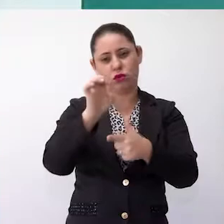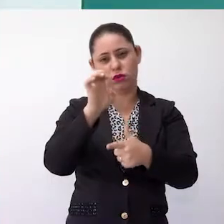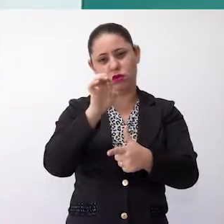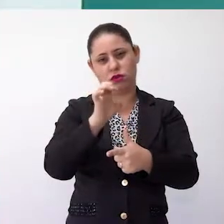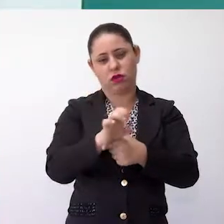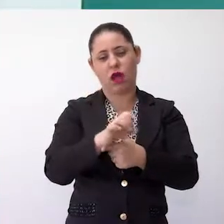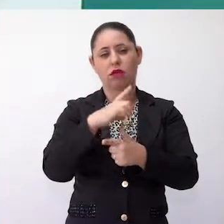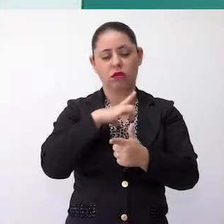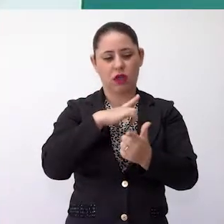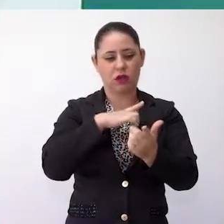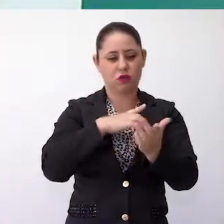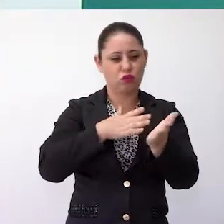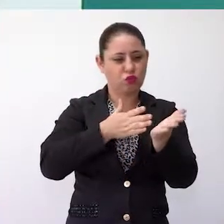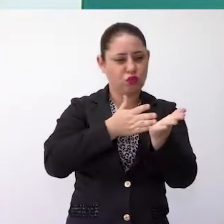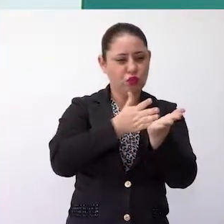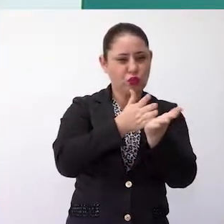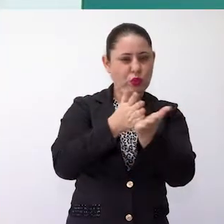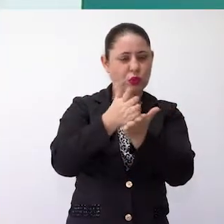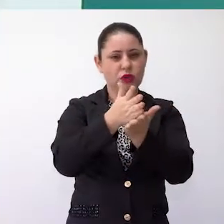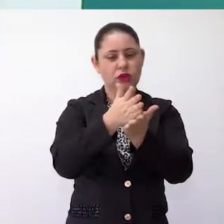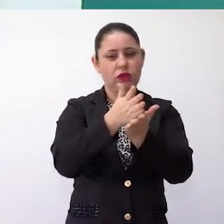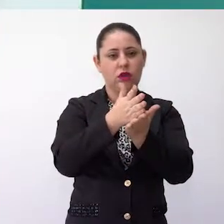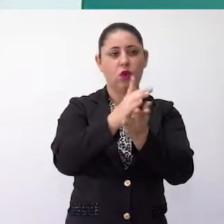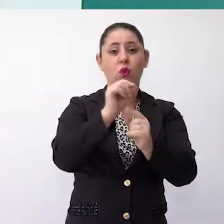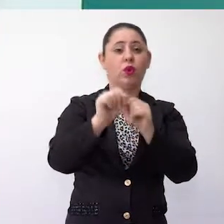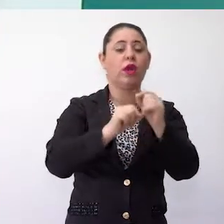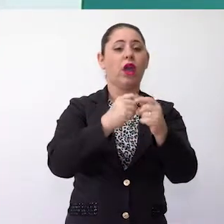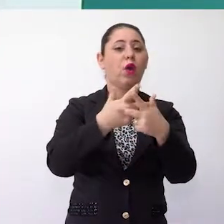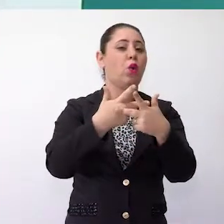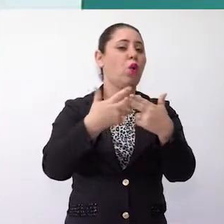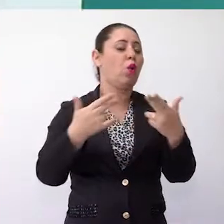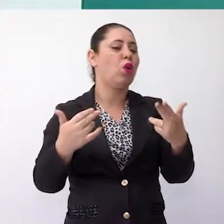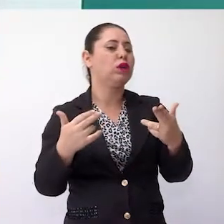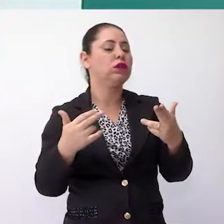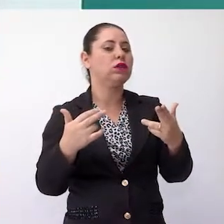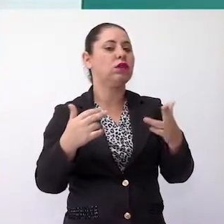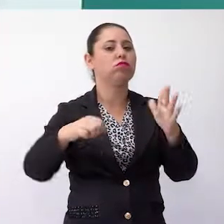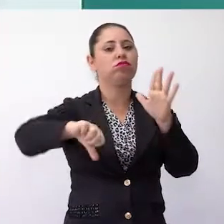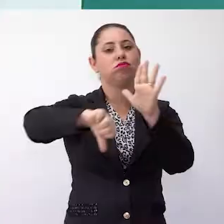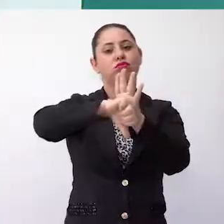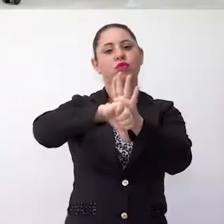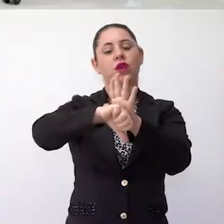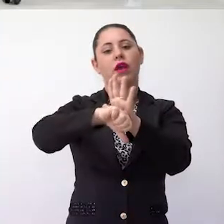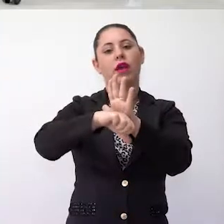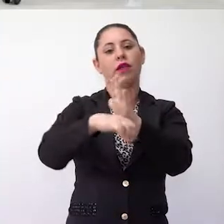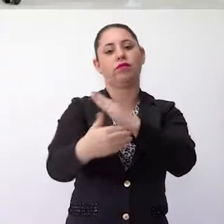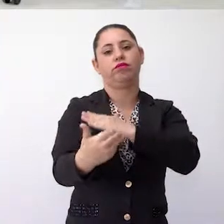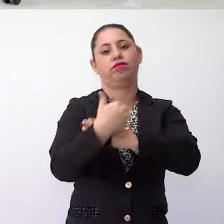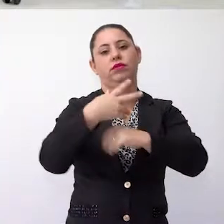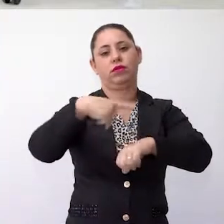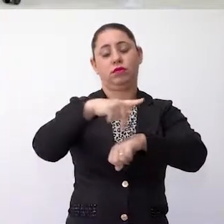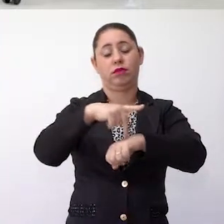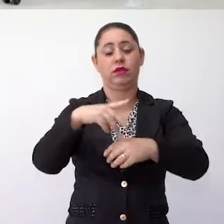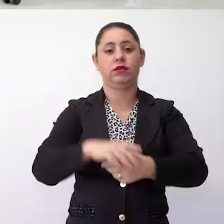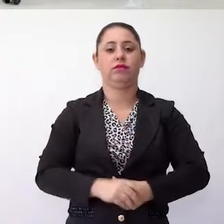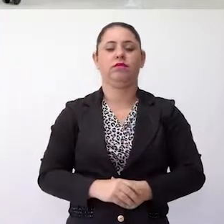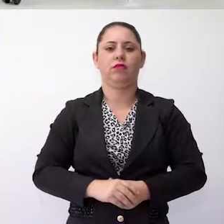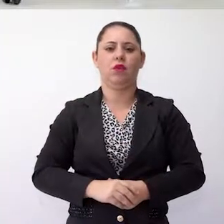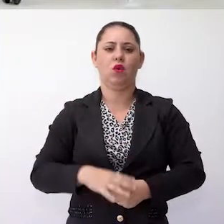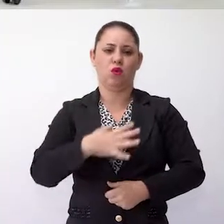infelizmente, ele é uma rota, né, dos produtos ilegais que entram no país para chegar aos grandes centros. Muito bem. Comandante do